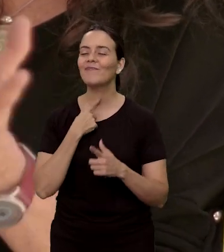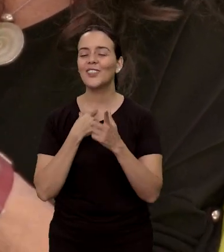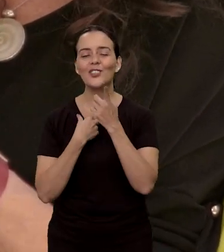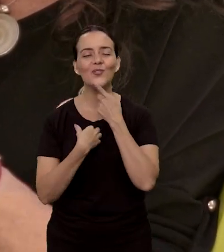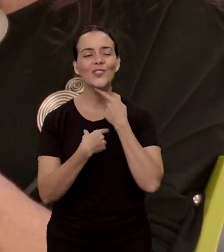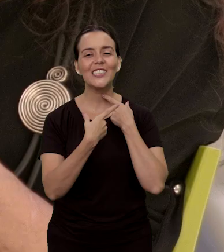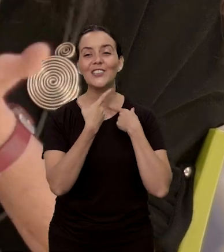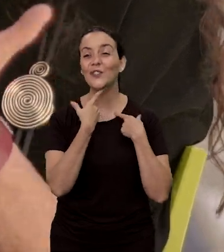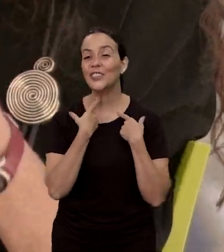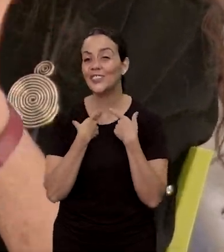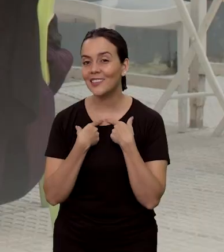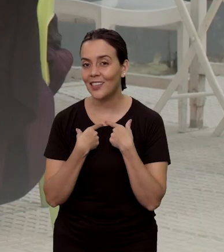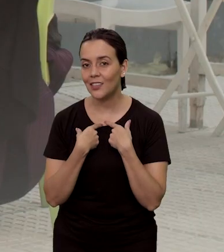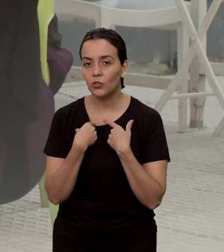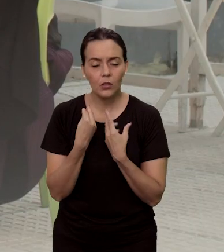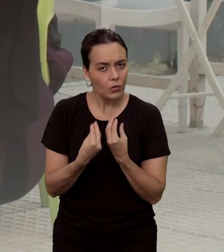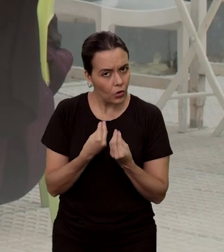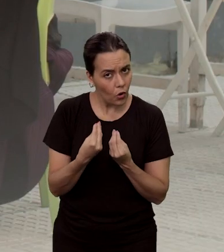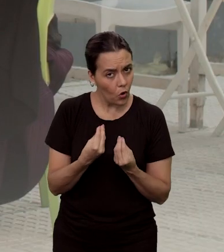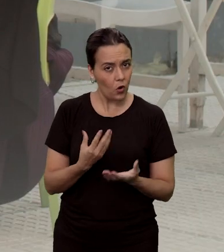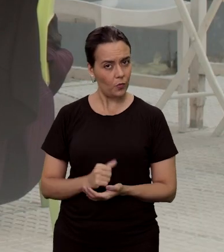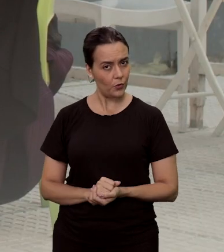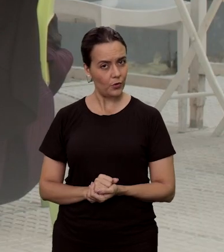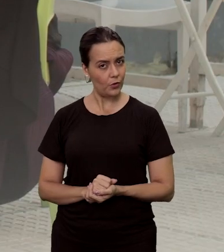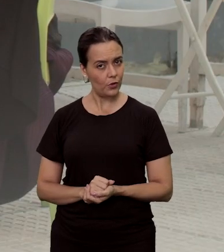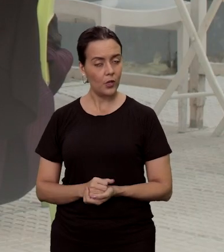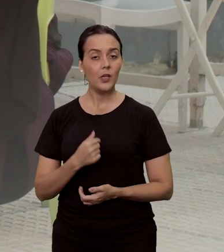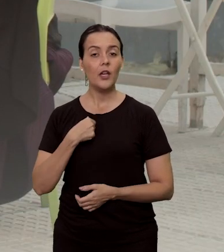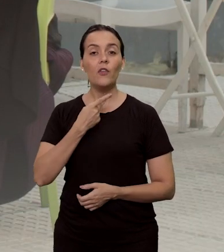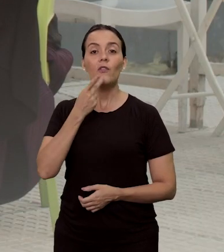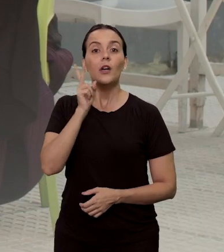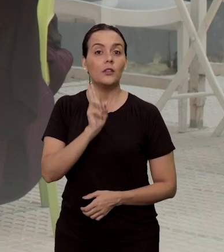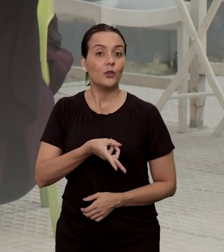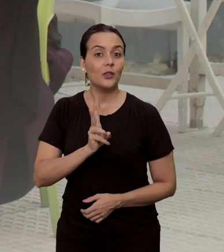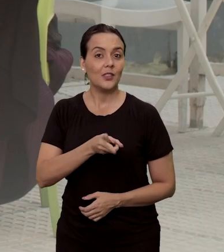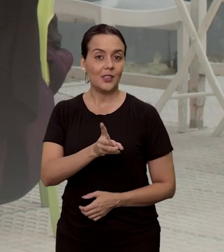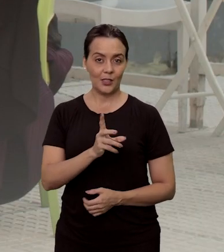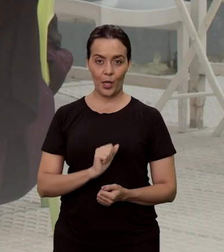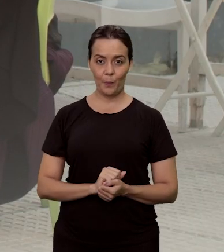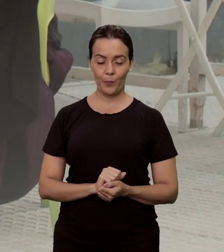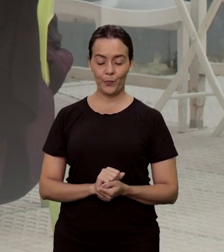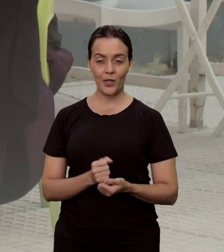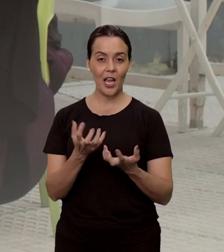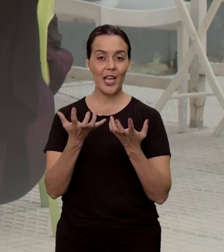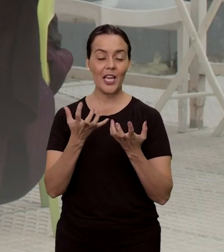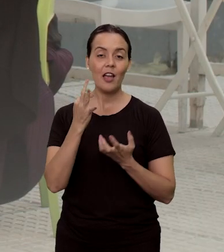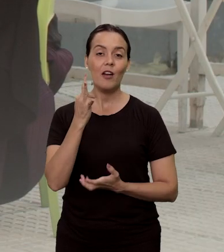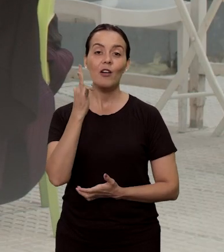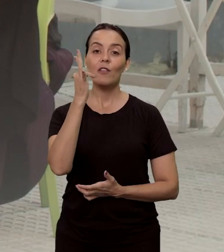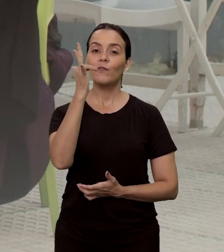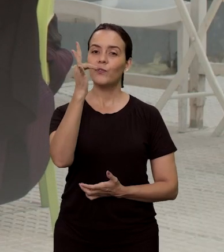que eu sempre falo, de que a gente queria futuros possíveis mesmo